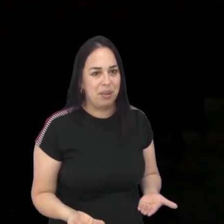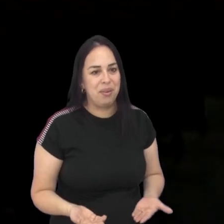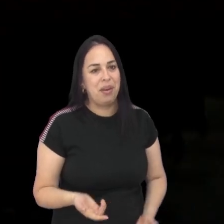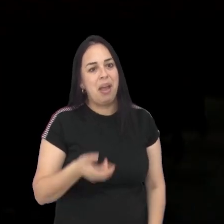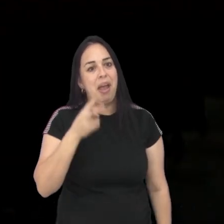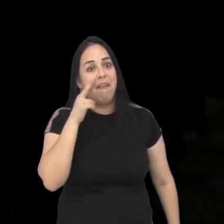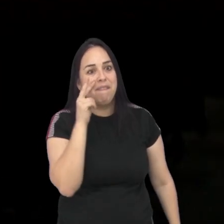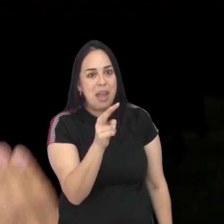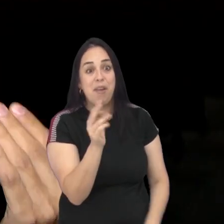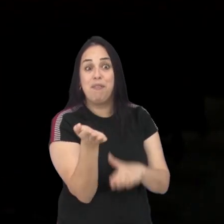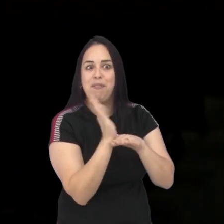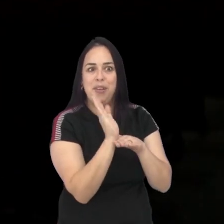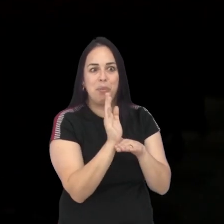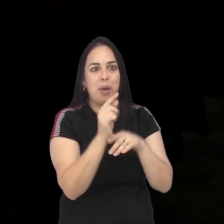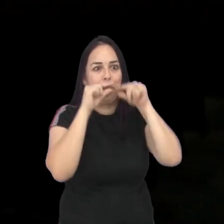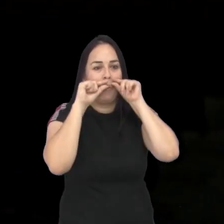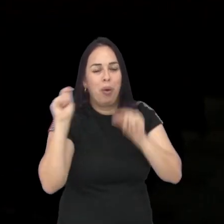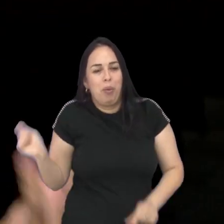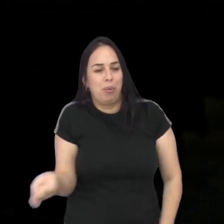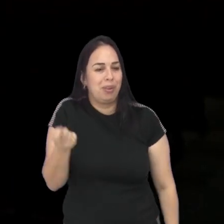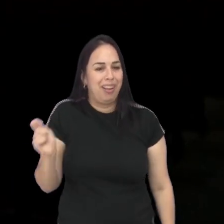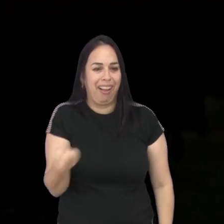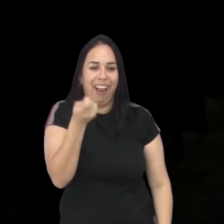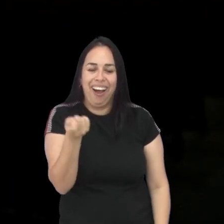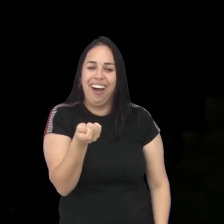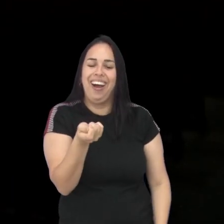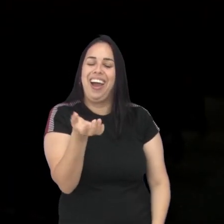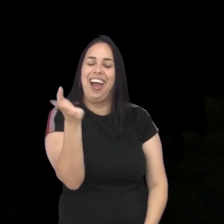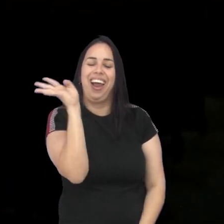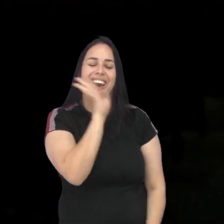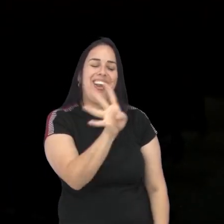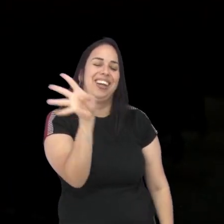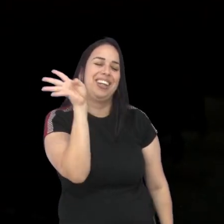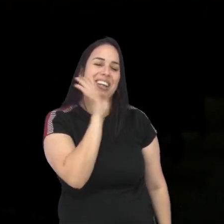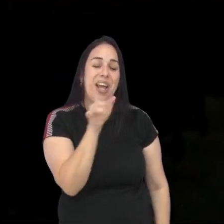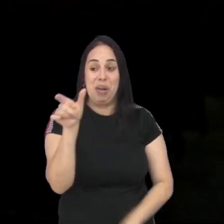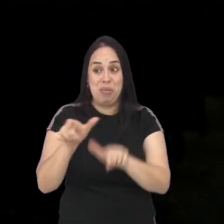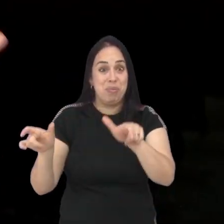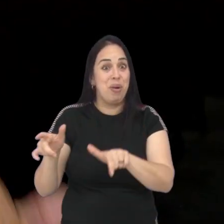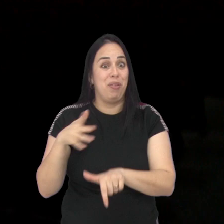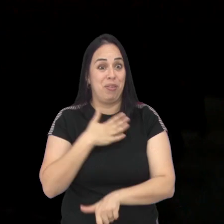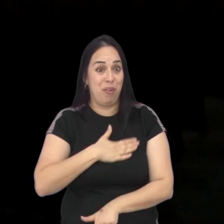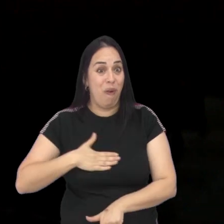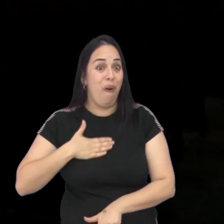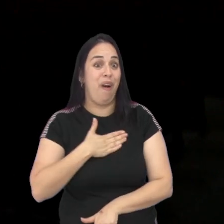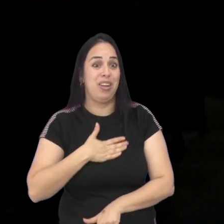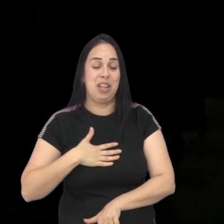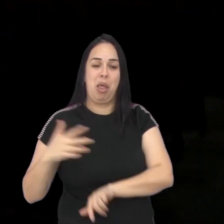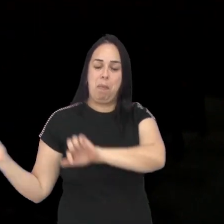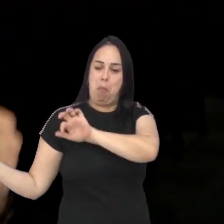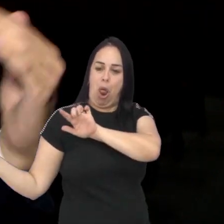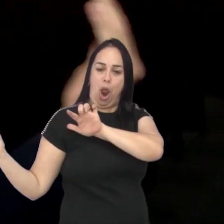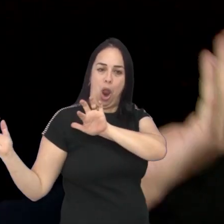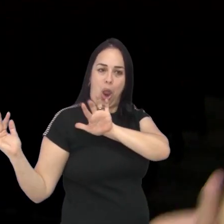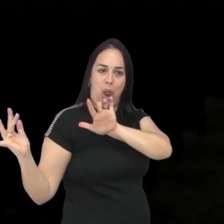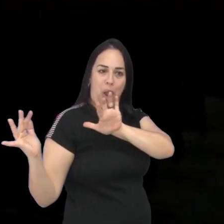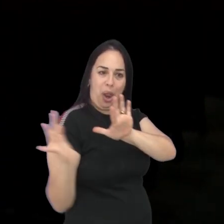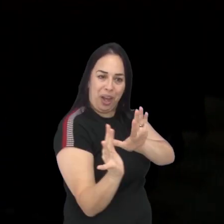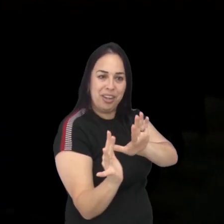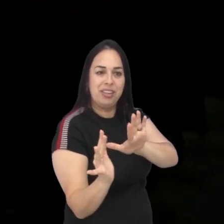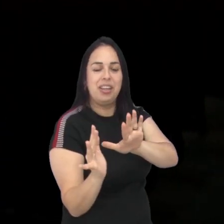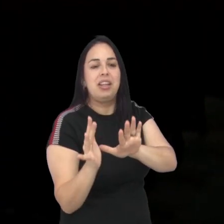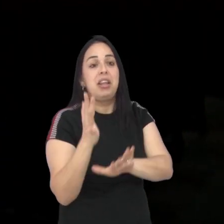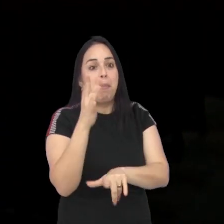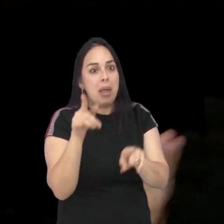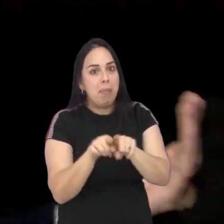Então poder ver Charlie Chaplin aqui nesse cinema é muito legal, a população gosta muito e vem pessoas aqui